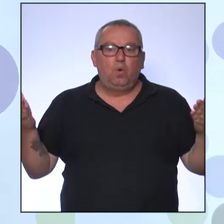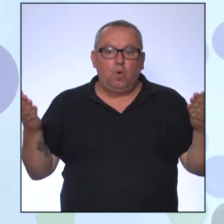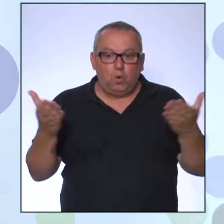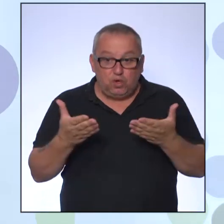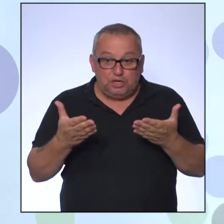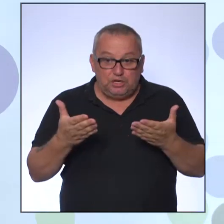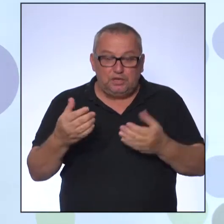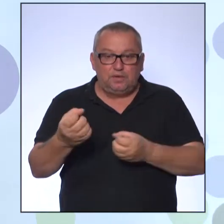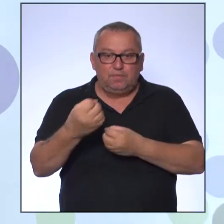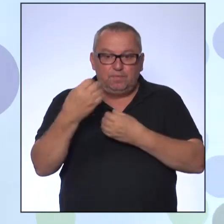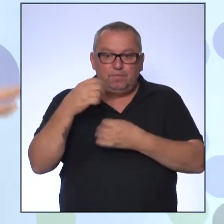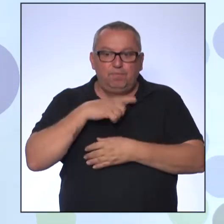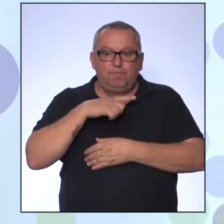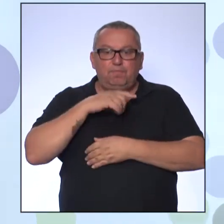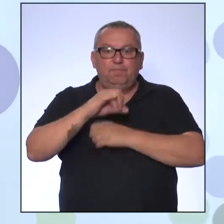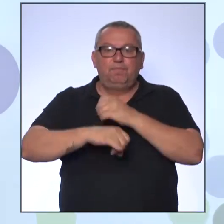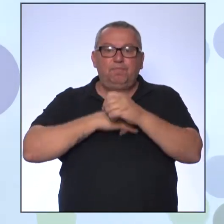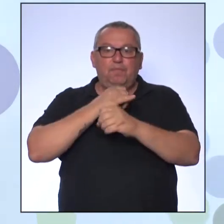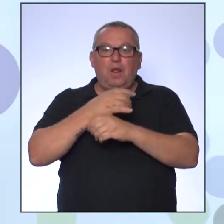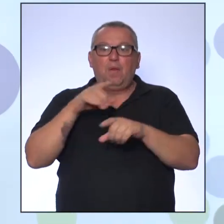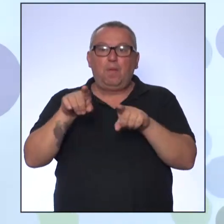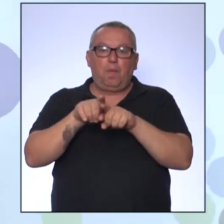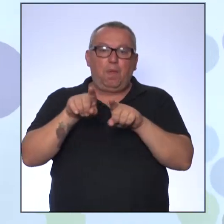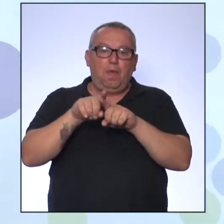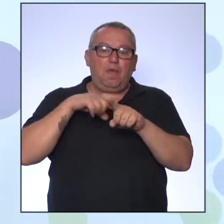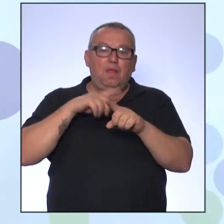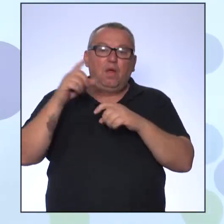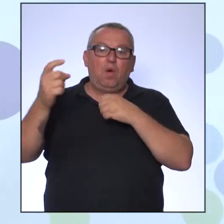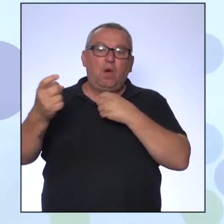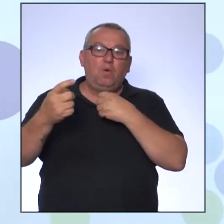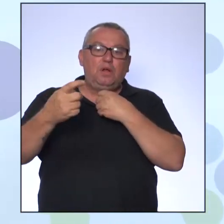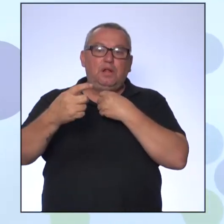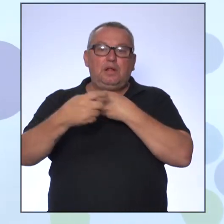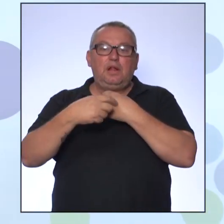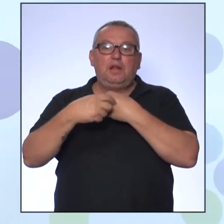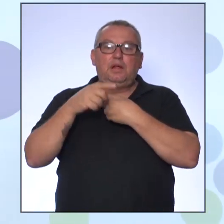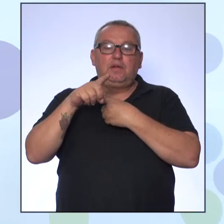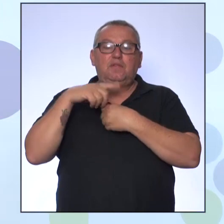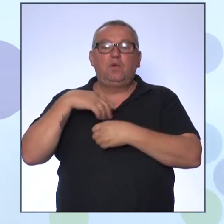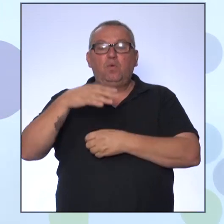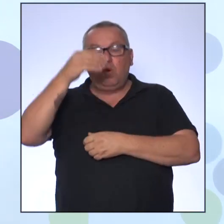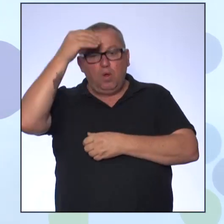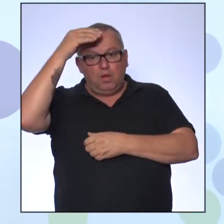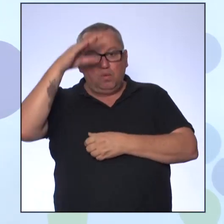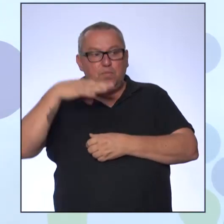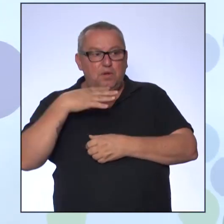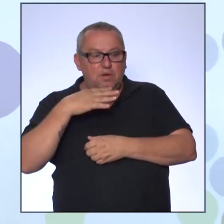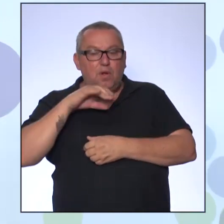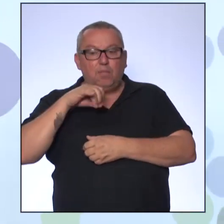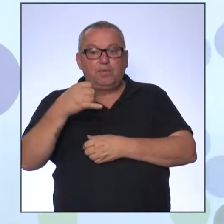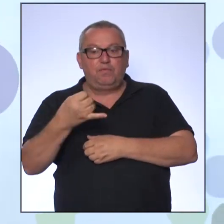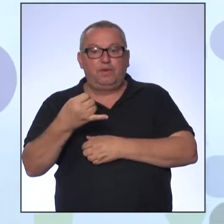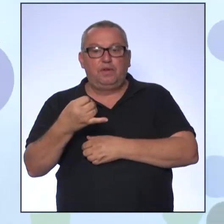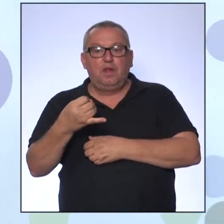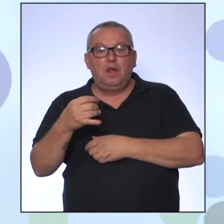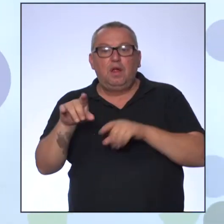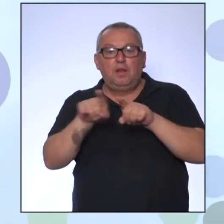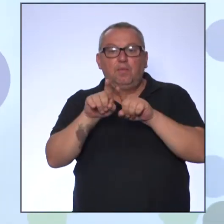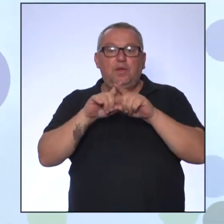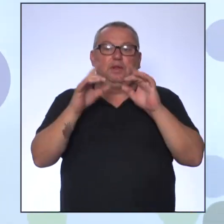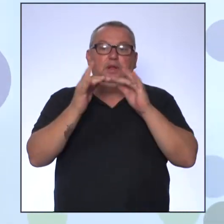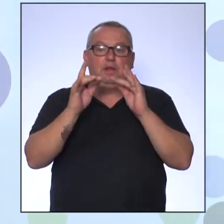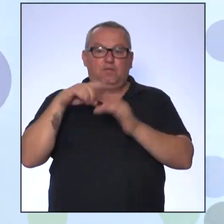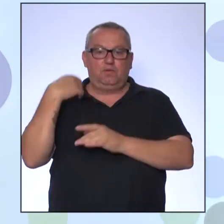essas informações estão na internet e estão a um clique de seu conhecimento. Então, aproveite, interaja